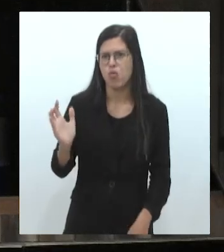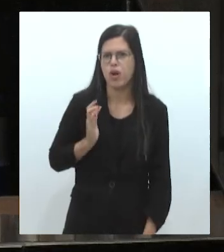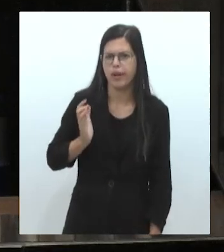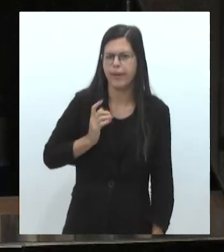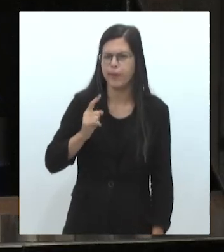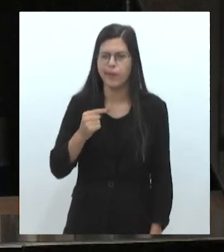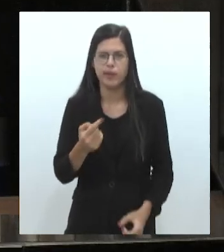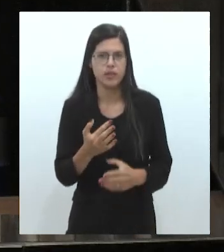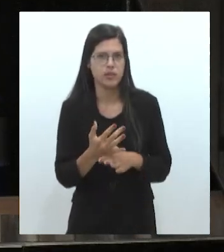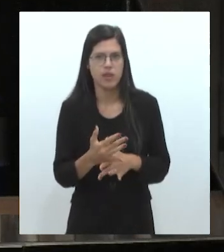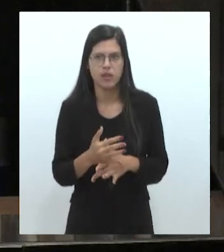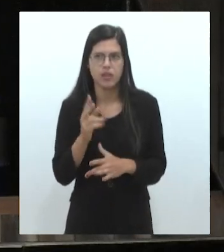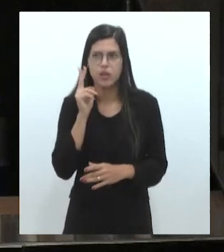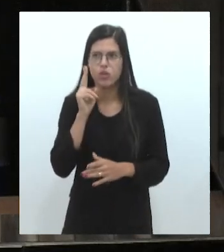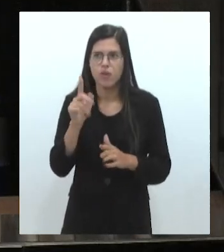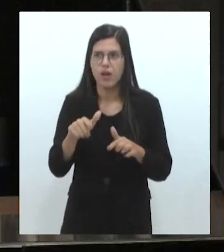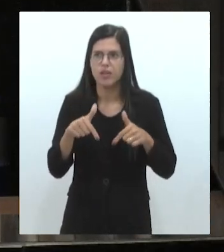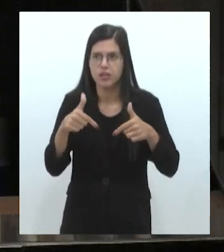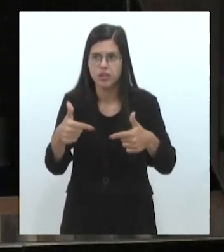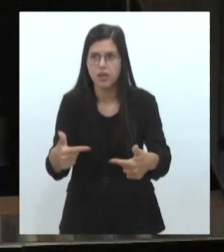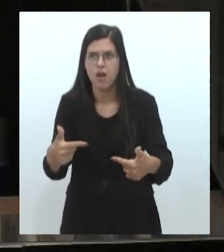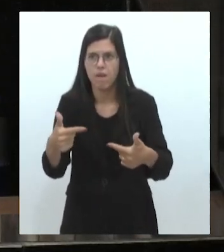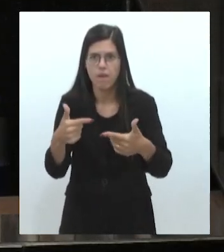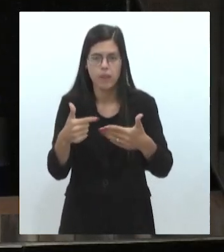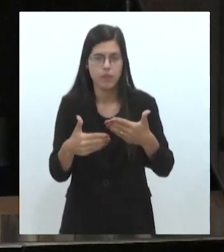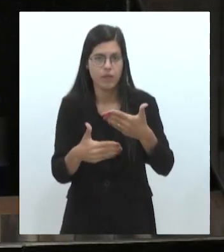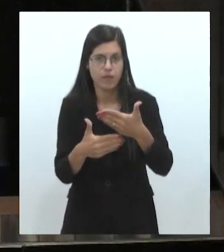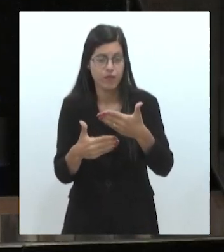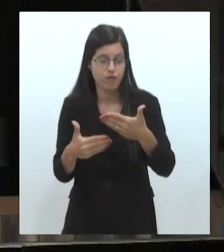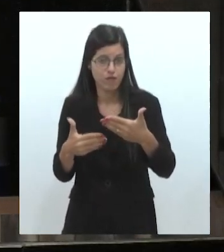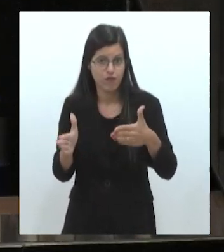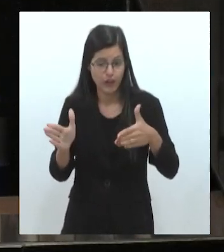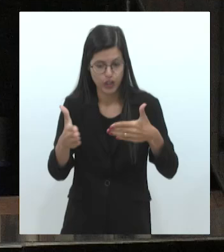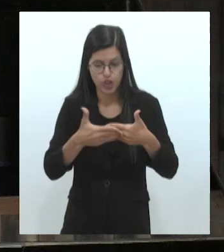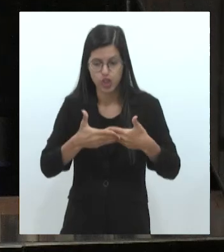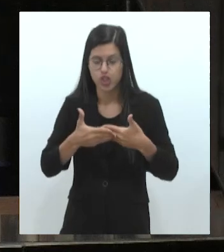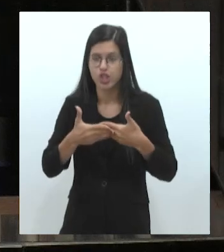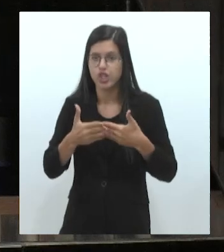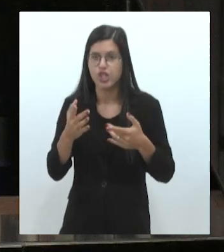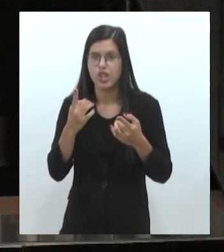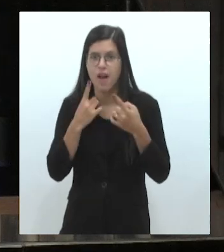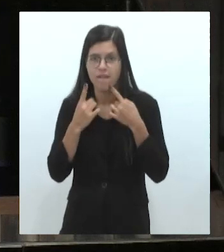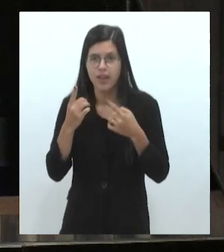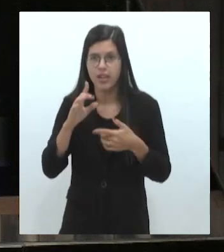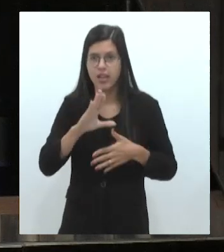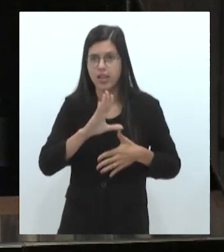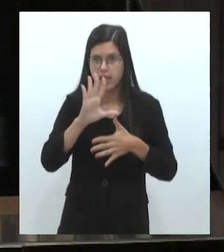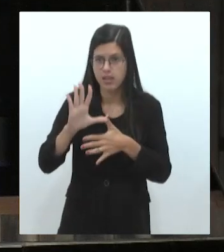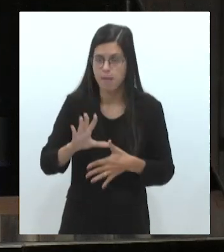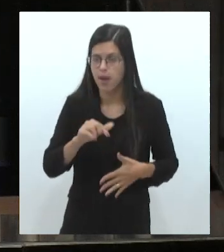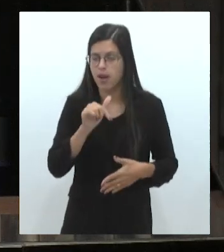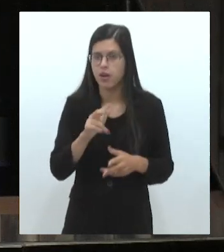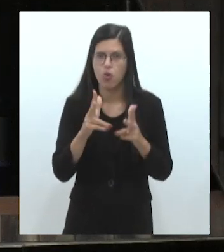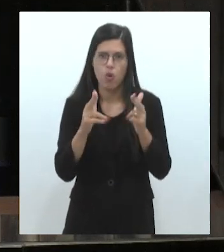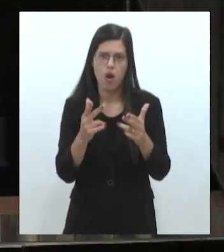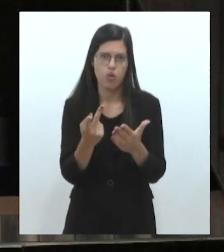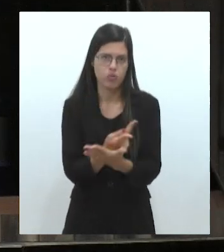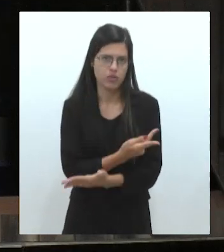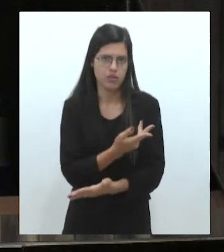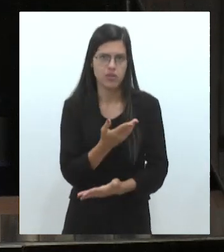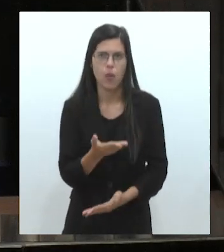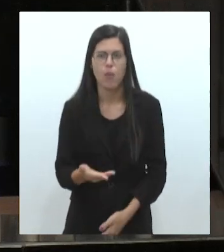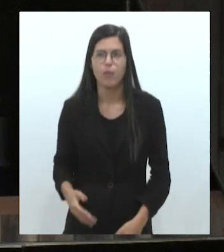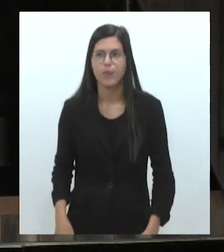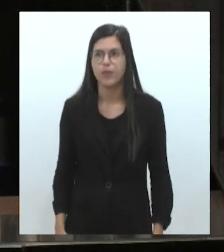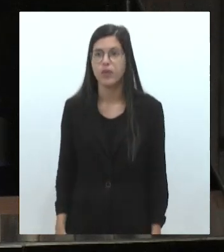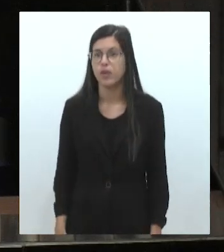Jamais veremos operações fecharem a Avenida das Américas da forma que a Avenida Brasil é fechada. Isso não acontecerá porque